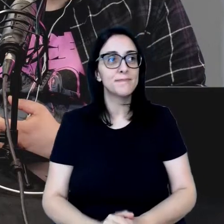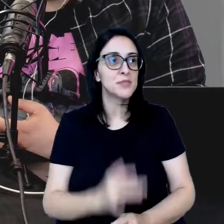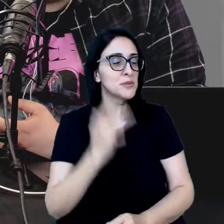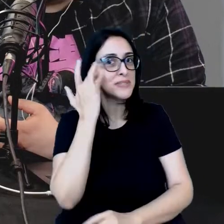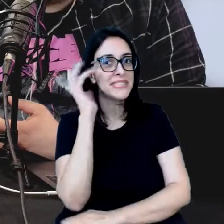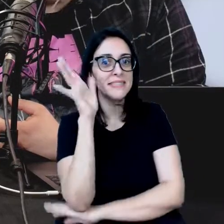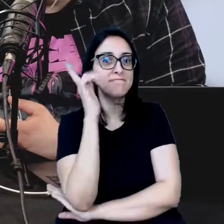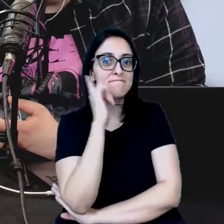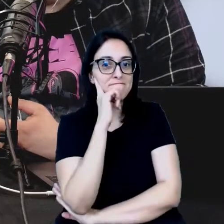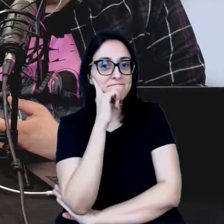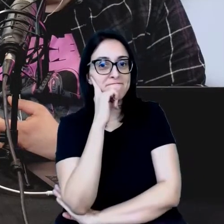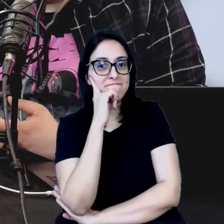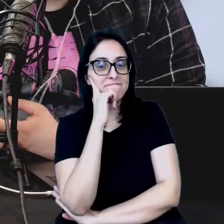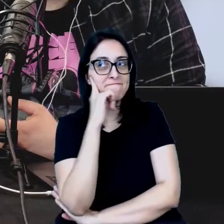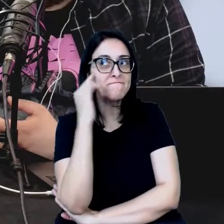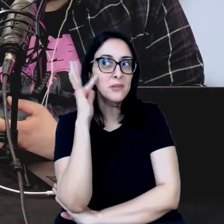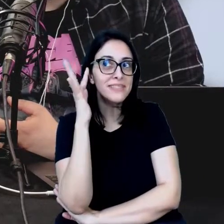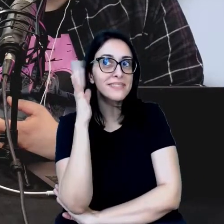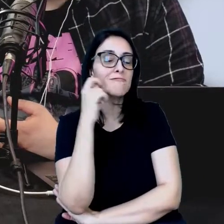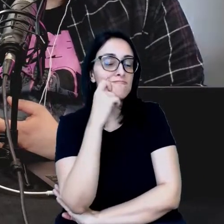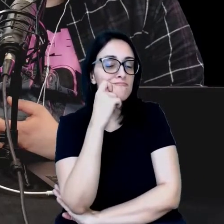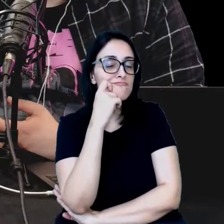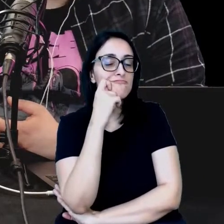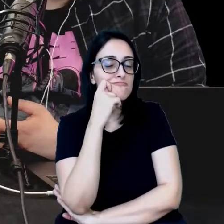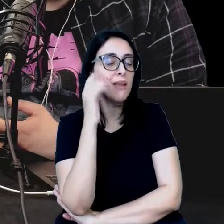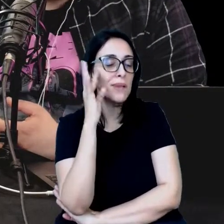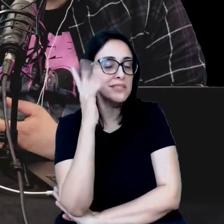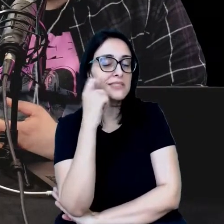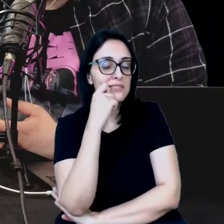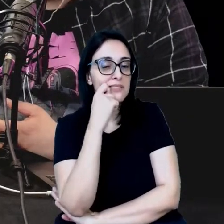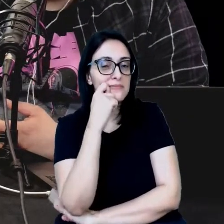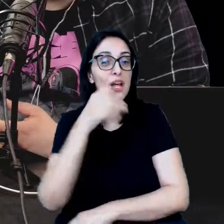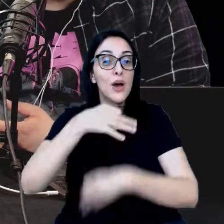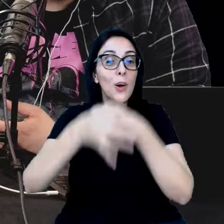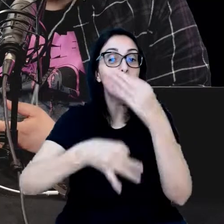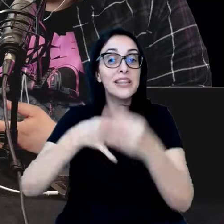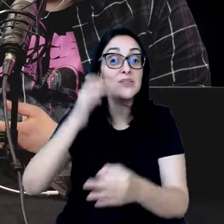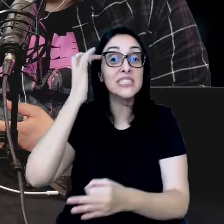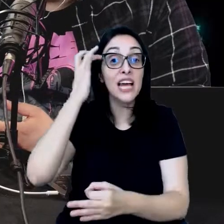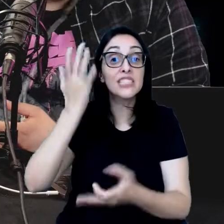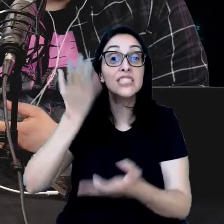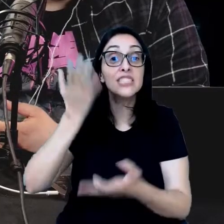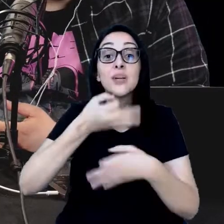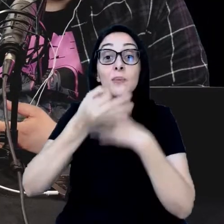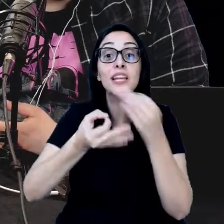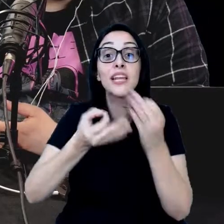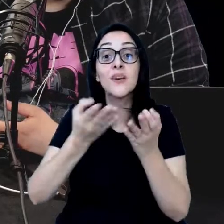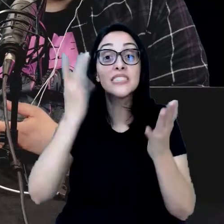É de pensar. Dá pra pensar. Deixa nos comentários, quero saber sua opinião.